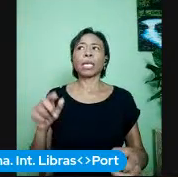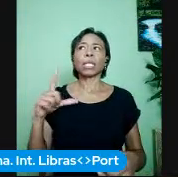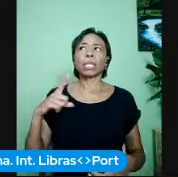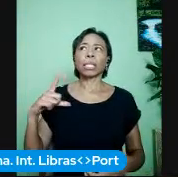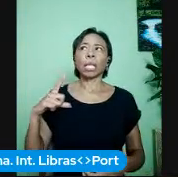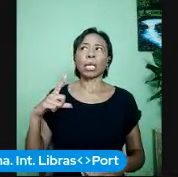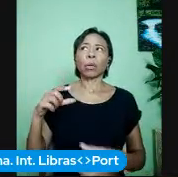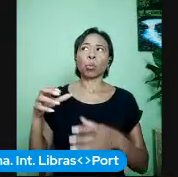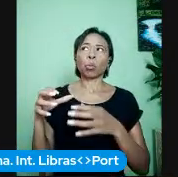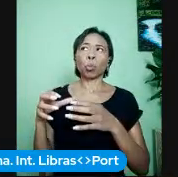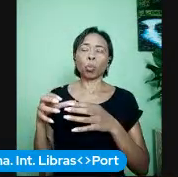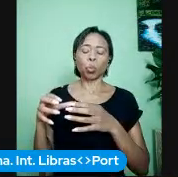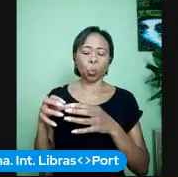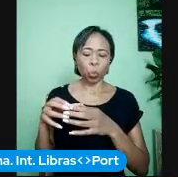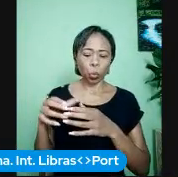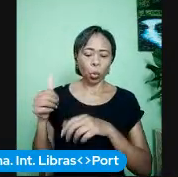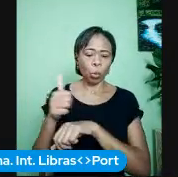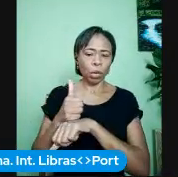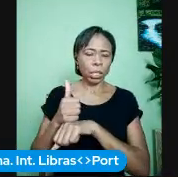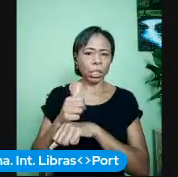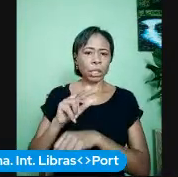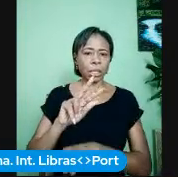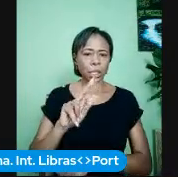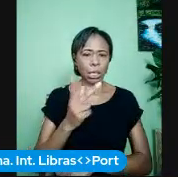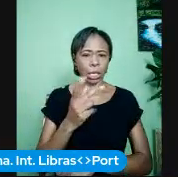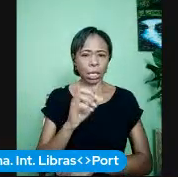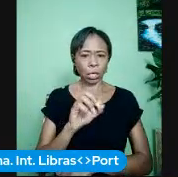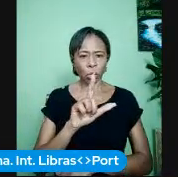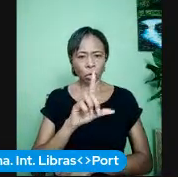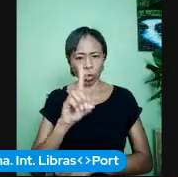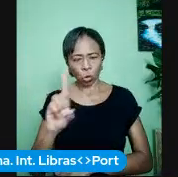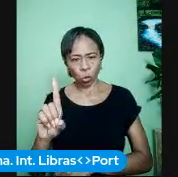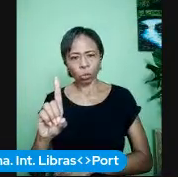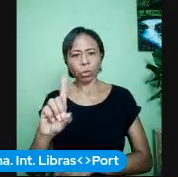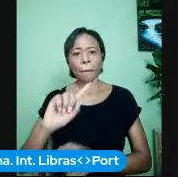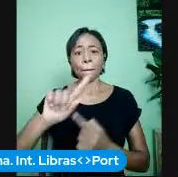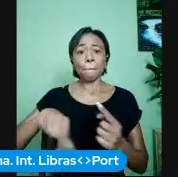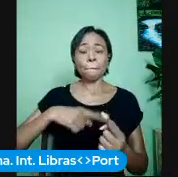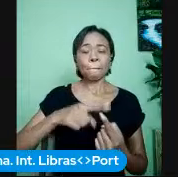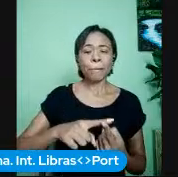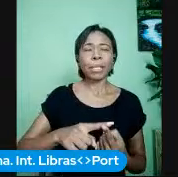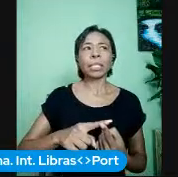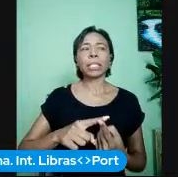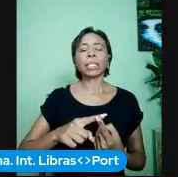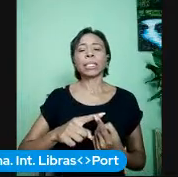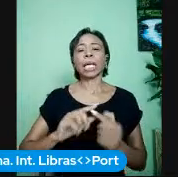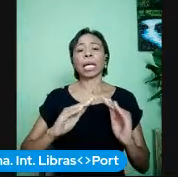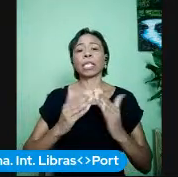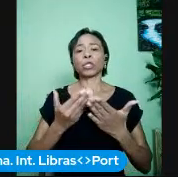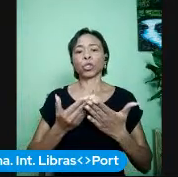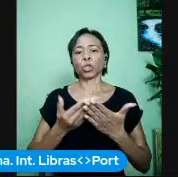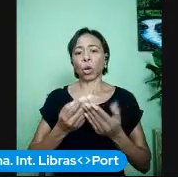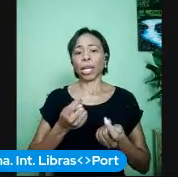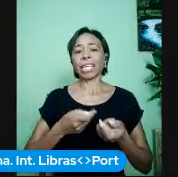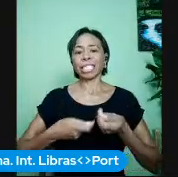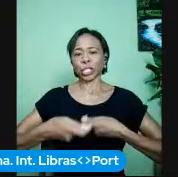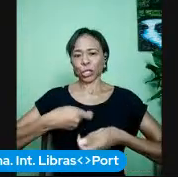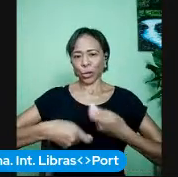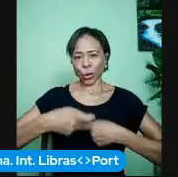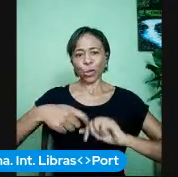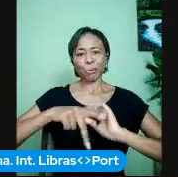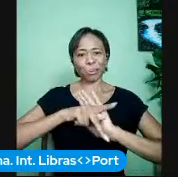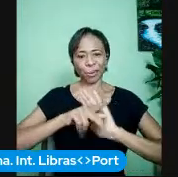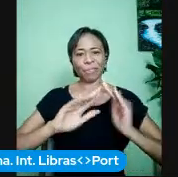nós temos, junto com a Hold, nós temos a Escola de Negócios da Favela. Então, são aí professores capacitados para fazer